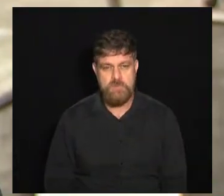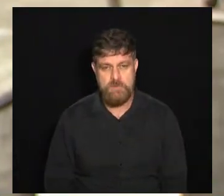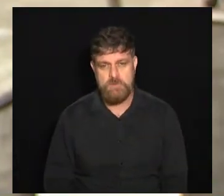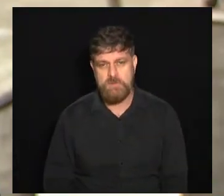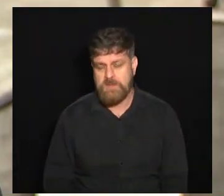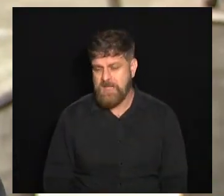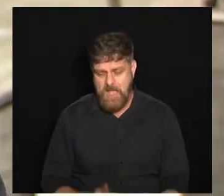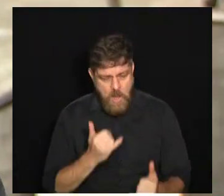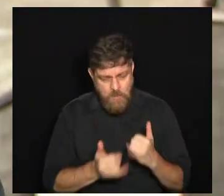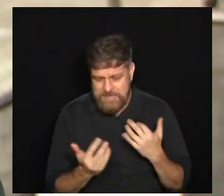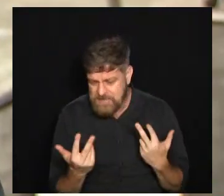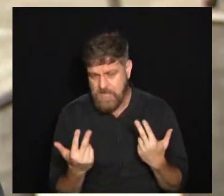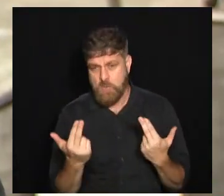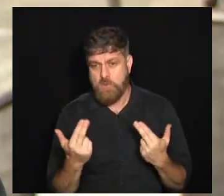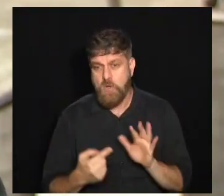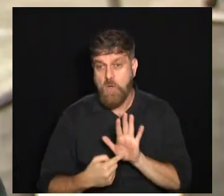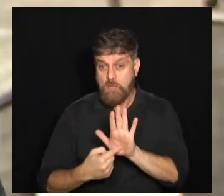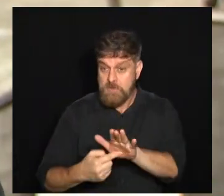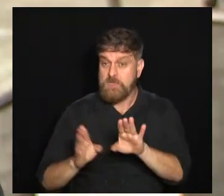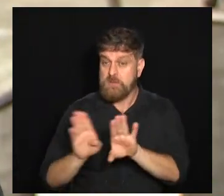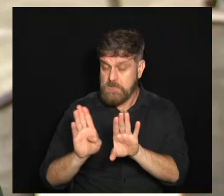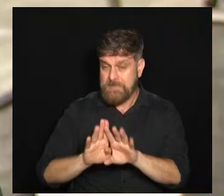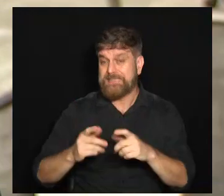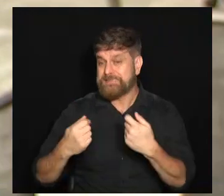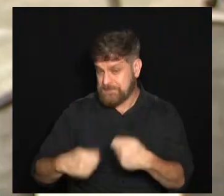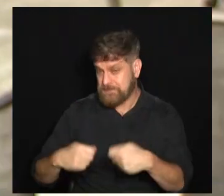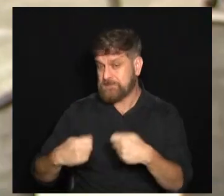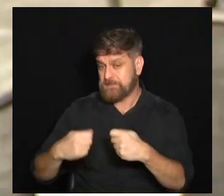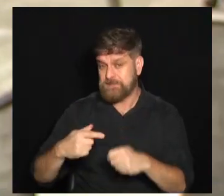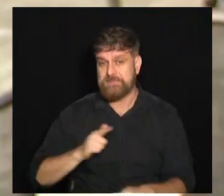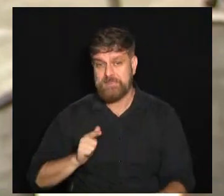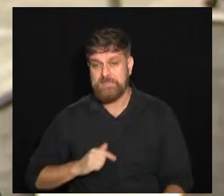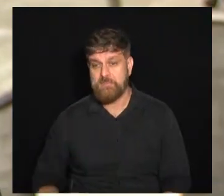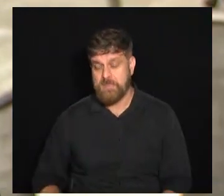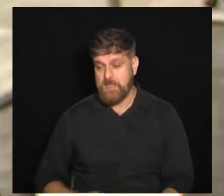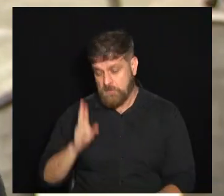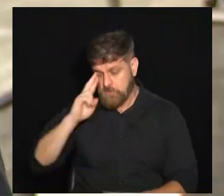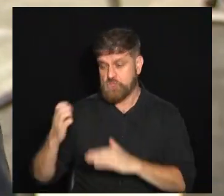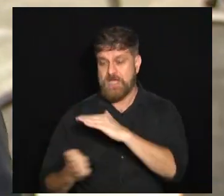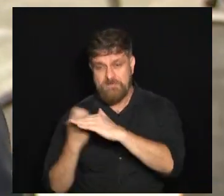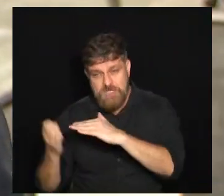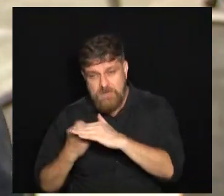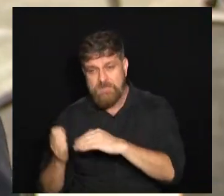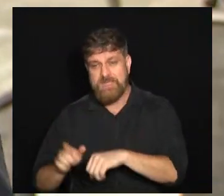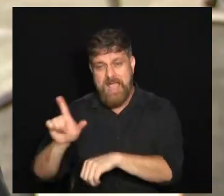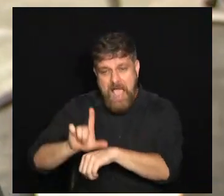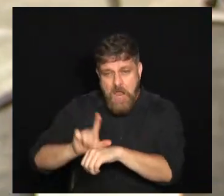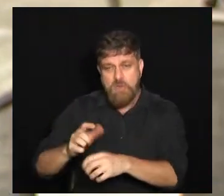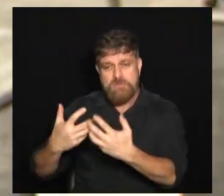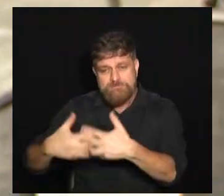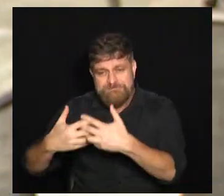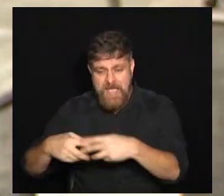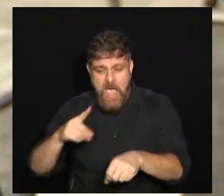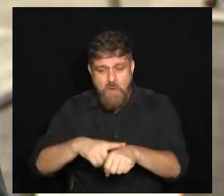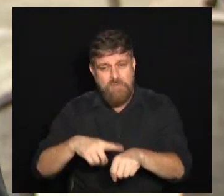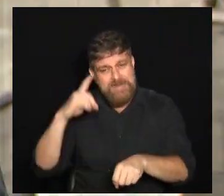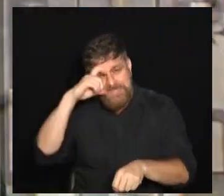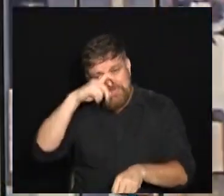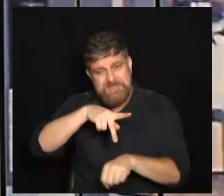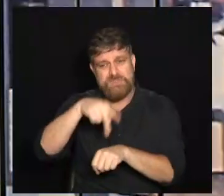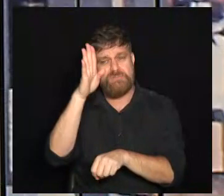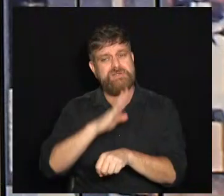muito parecido, mostrando também a necessidade de defender os empresários, os comerciantes, nesse momento tão delicado que o Brasil